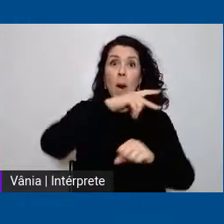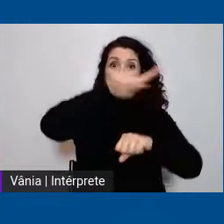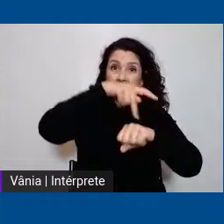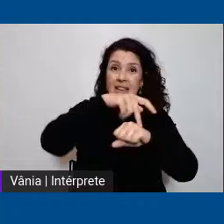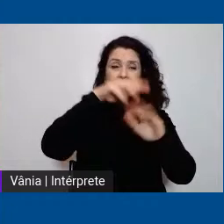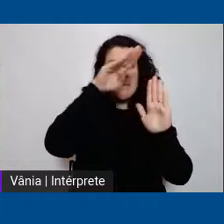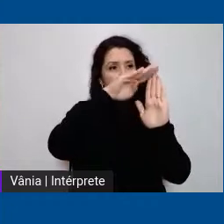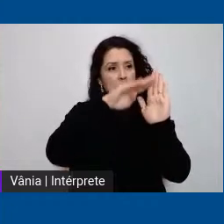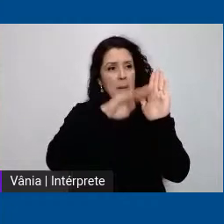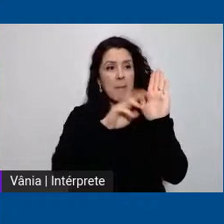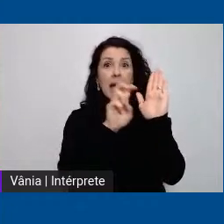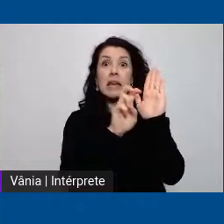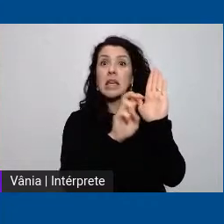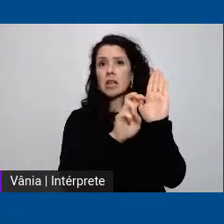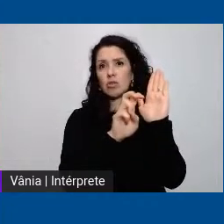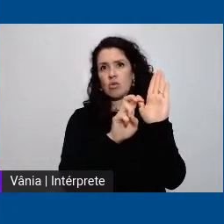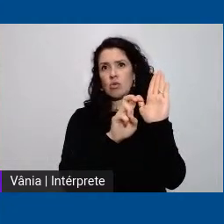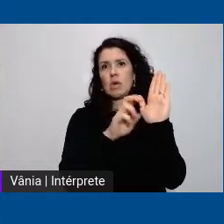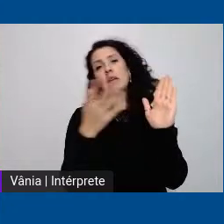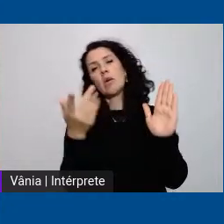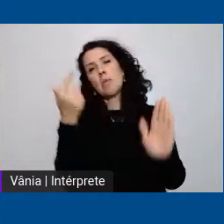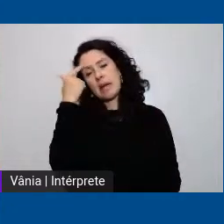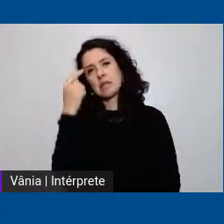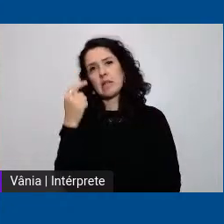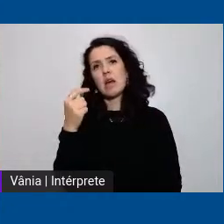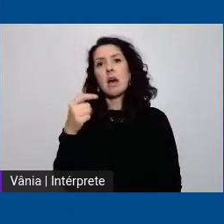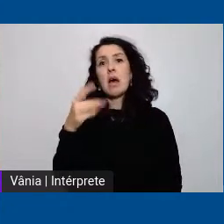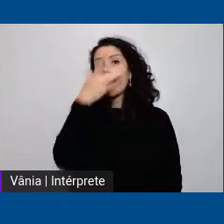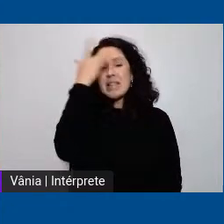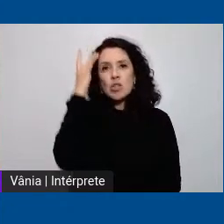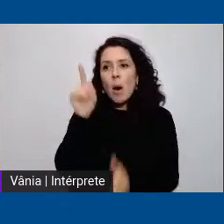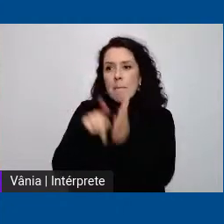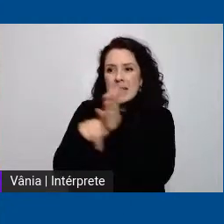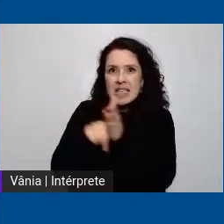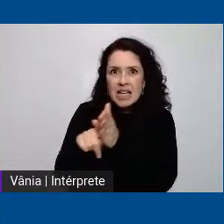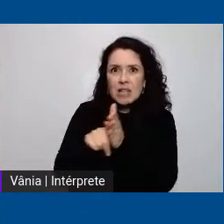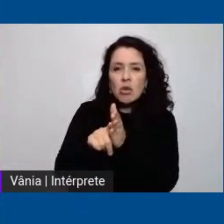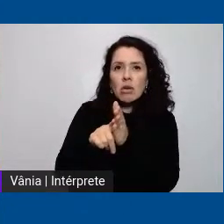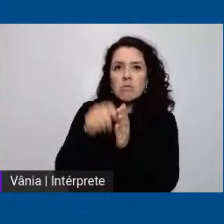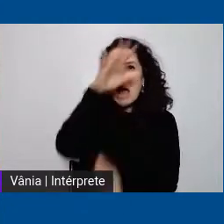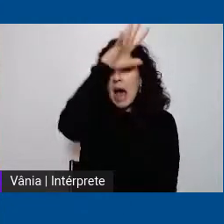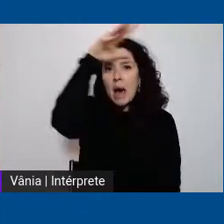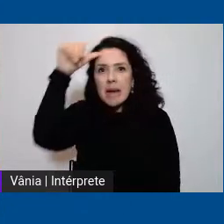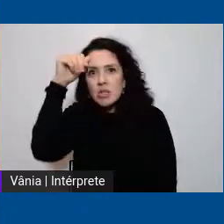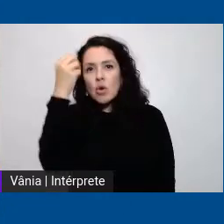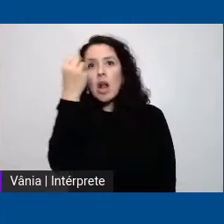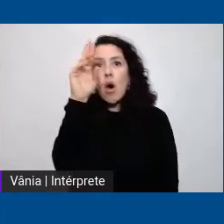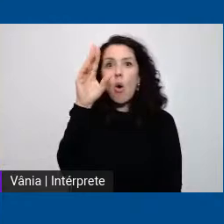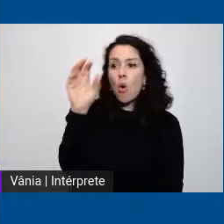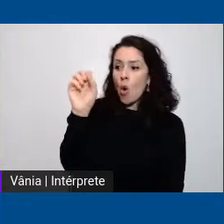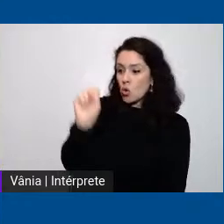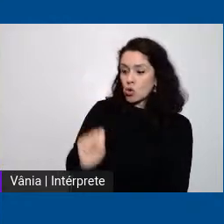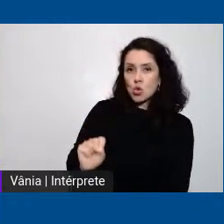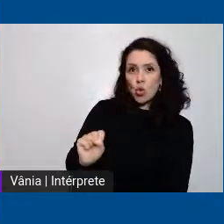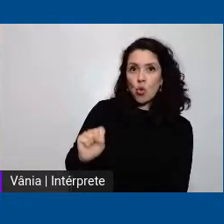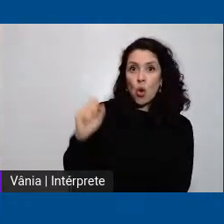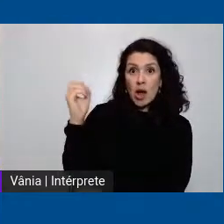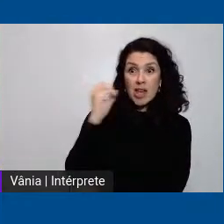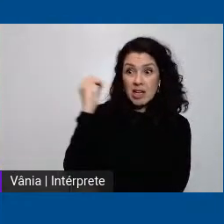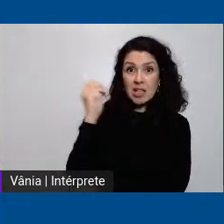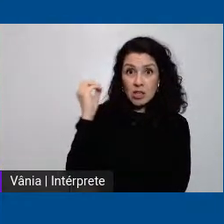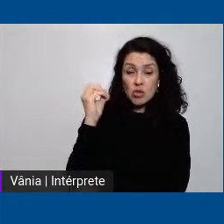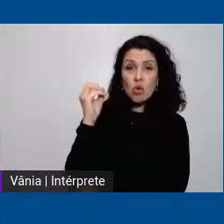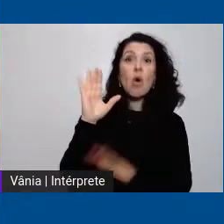para um pesquisador que está no Amazonas, um pesquisador que está no Rio Grande do Sul, e os maiores